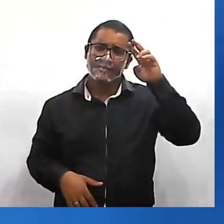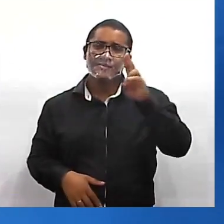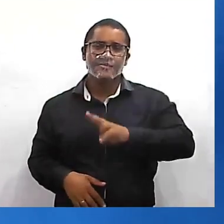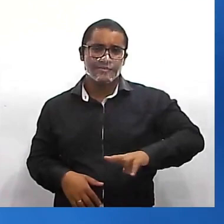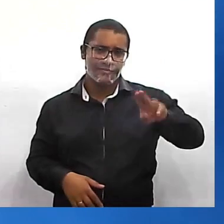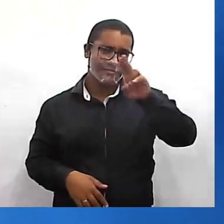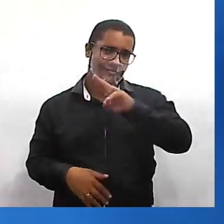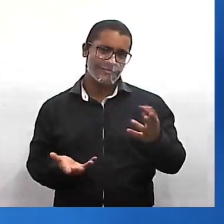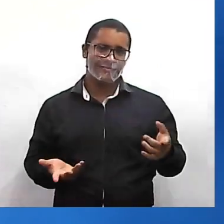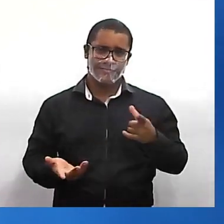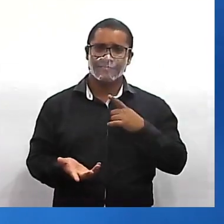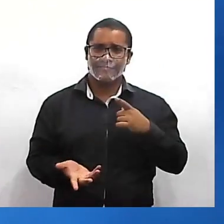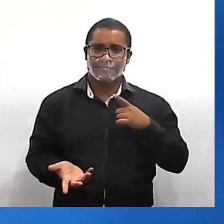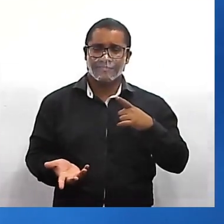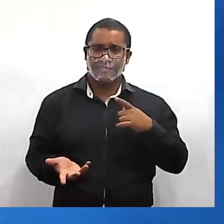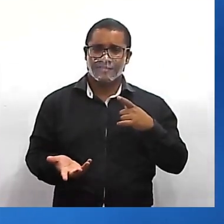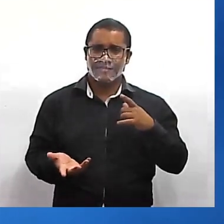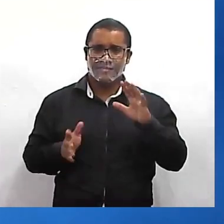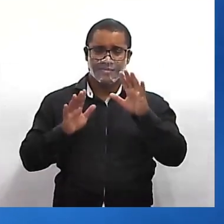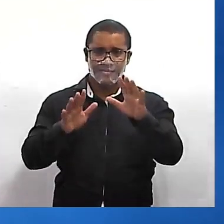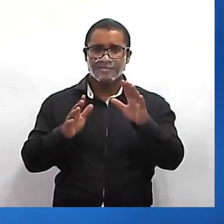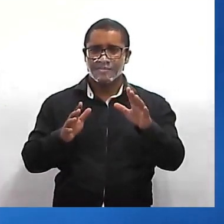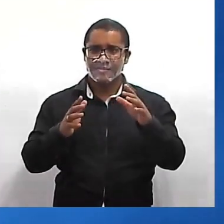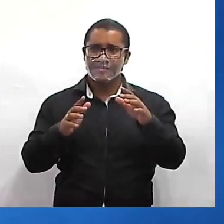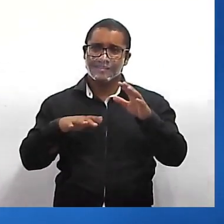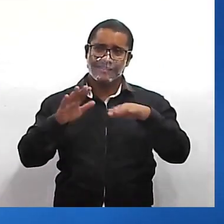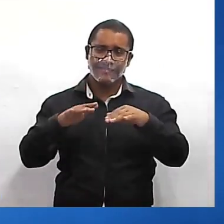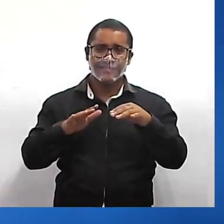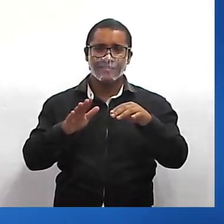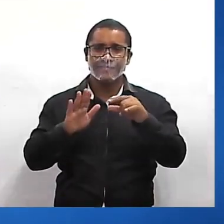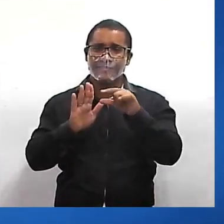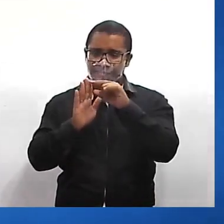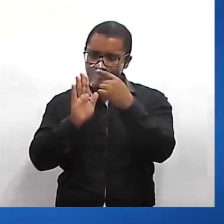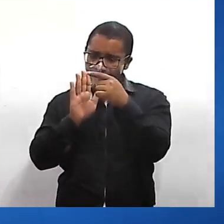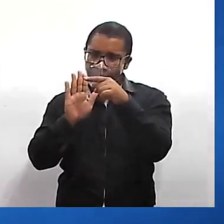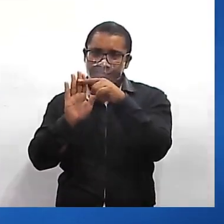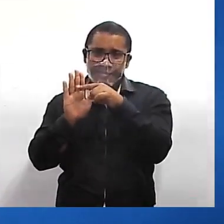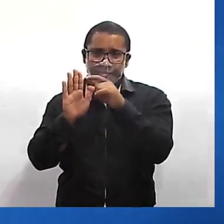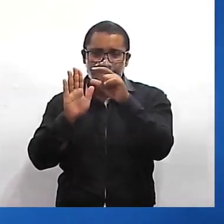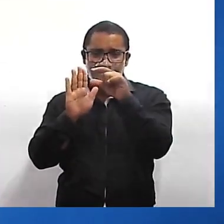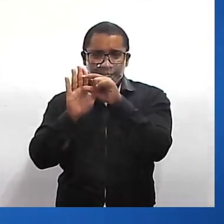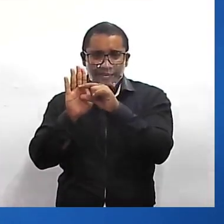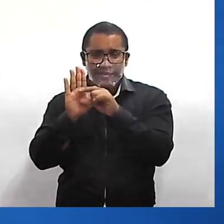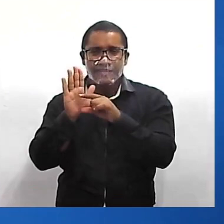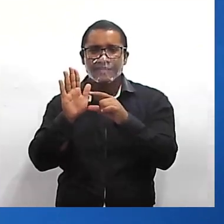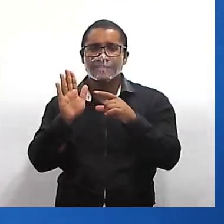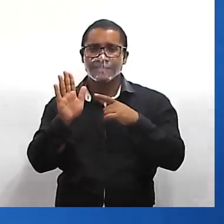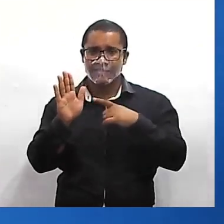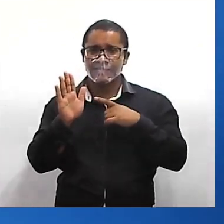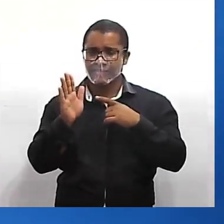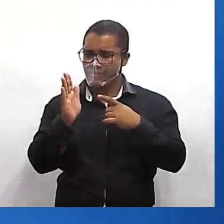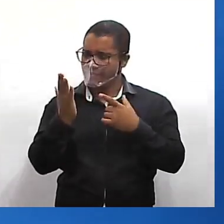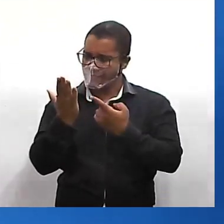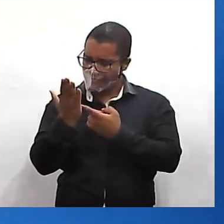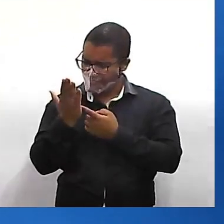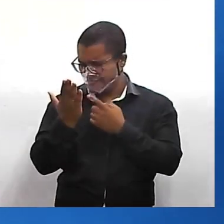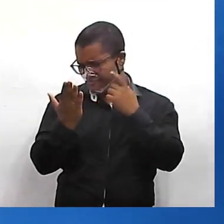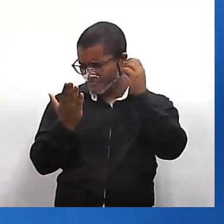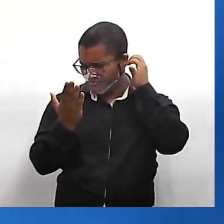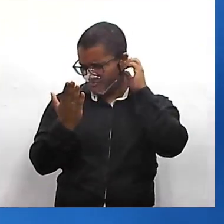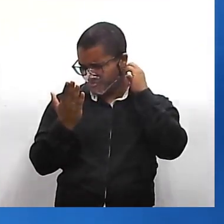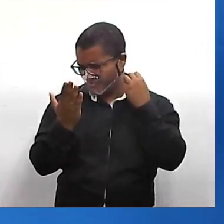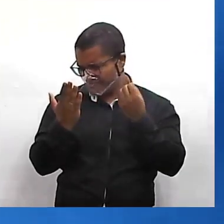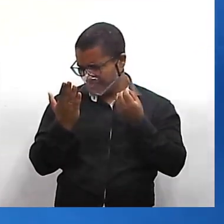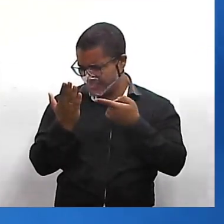de forma insuficiente, né? O programa, às vezes, ele pode oferecer a gente subutilizados, de fato. Ele